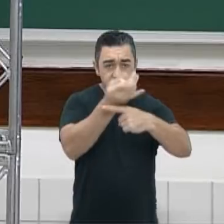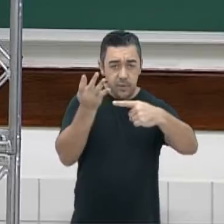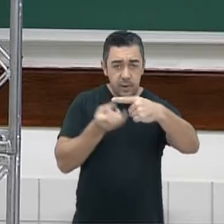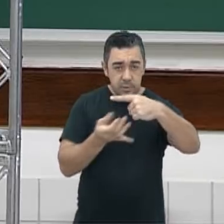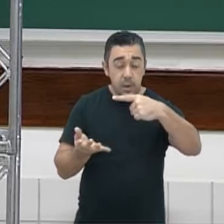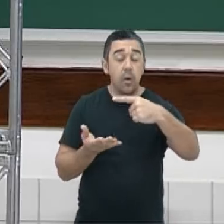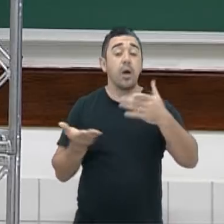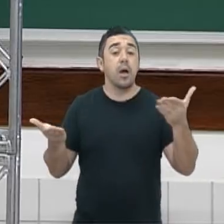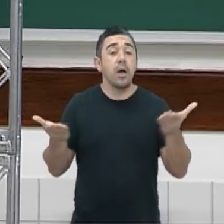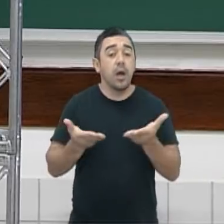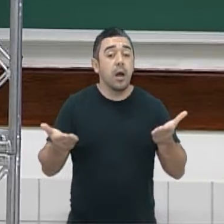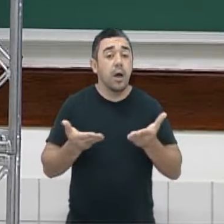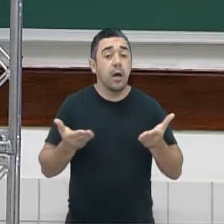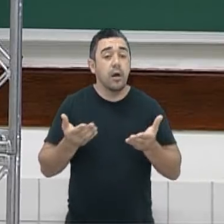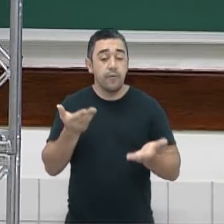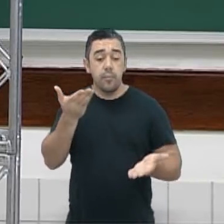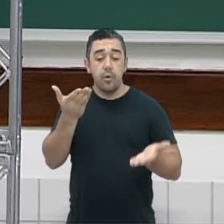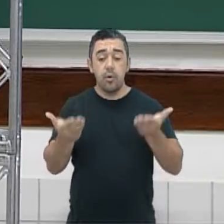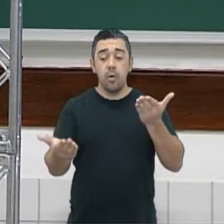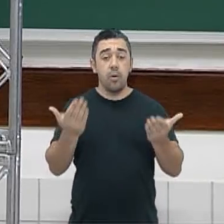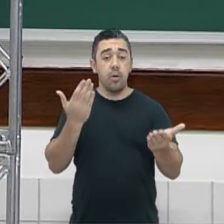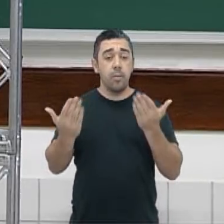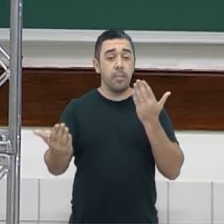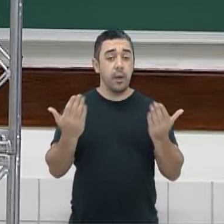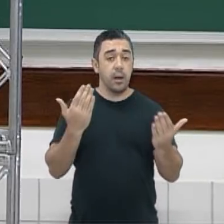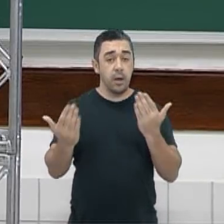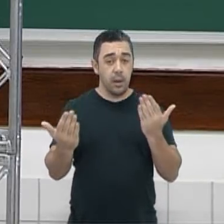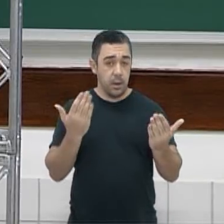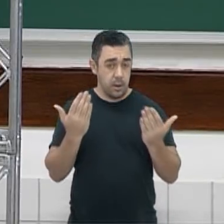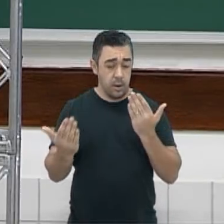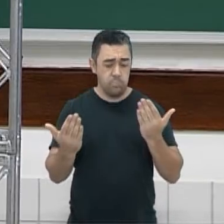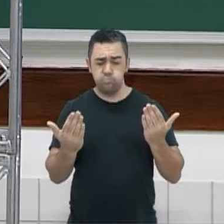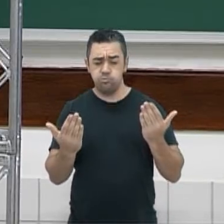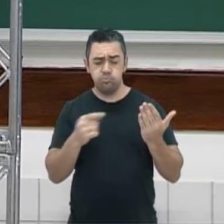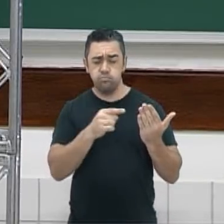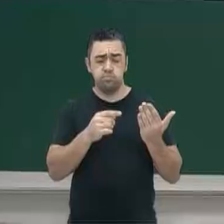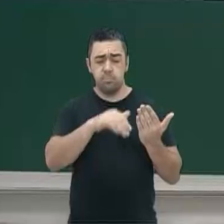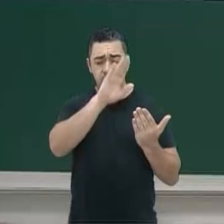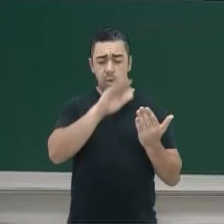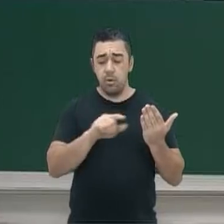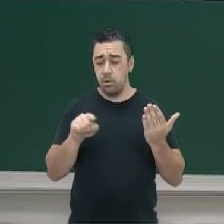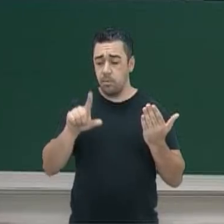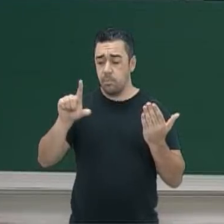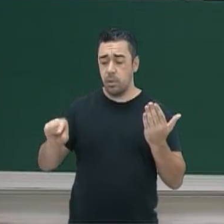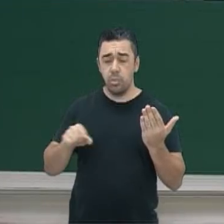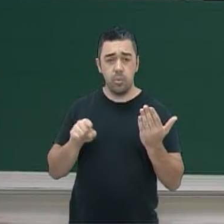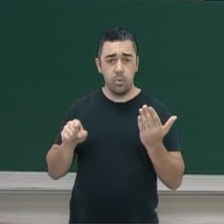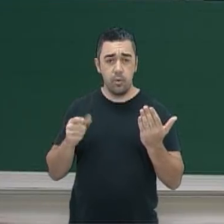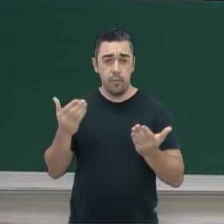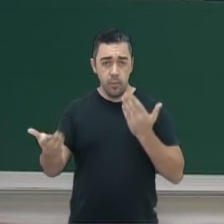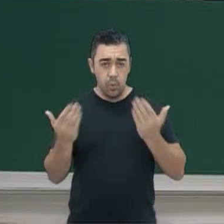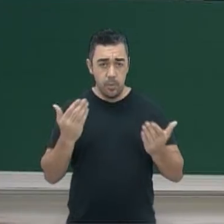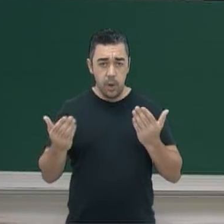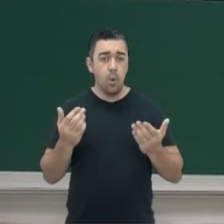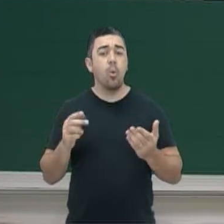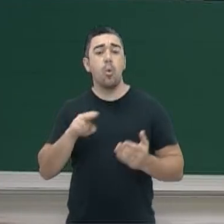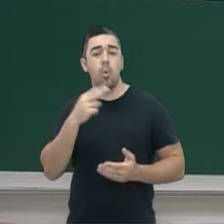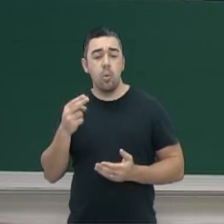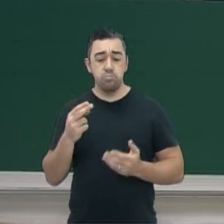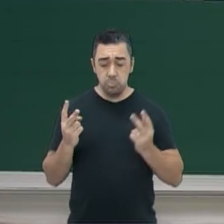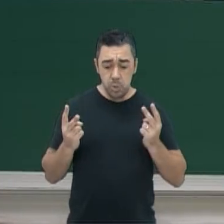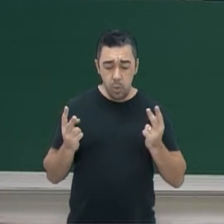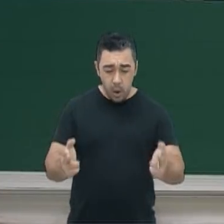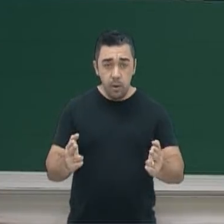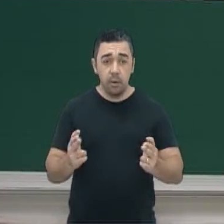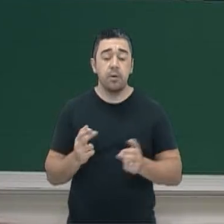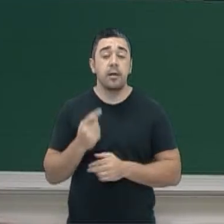a gente vai comparar. O que é comparar? Dizer quem é maior, quem é menor ou quem é igual,